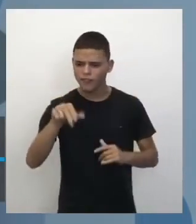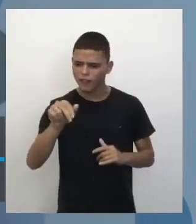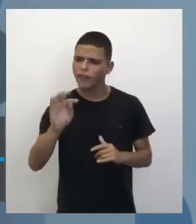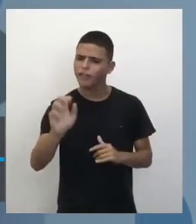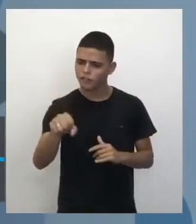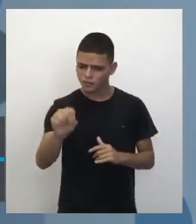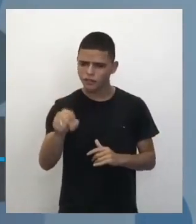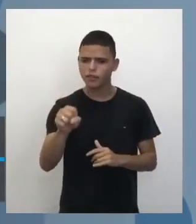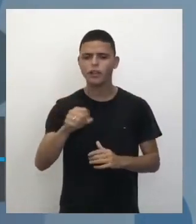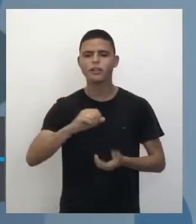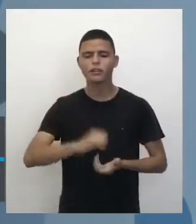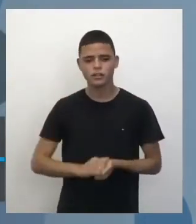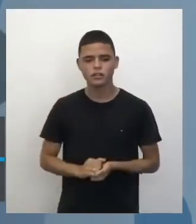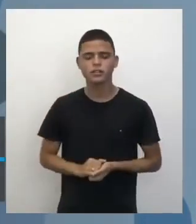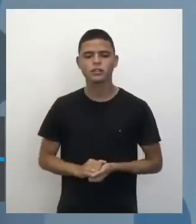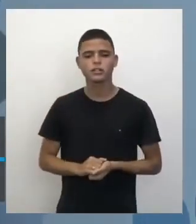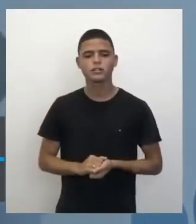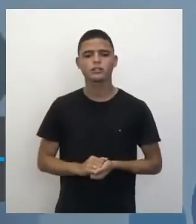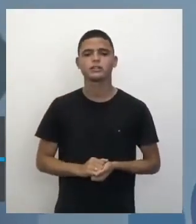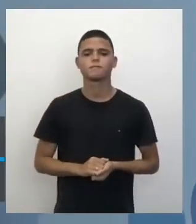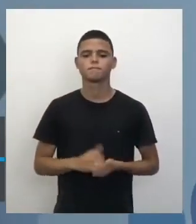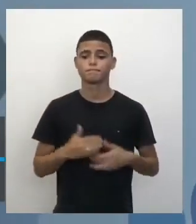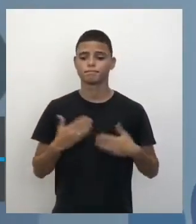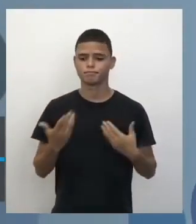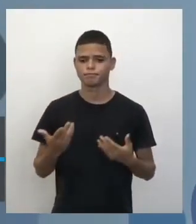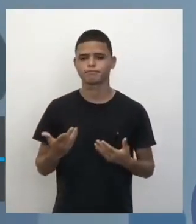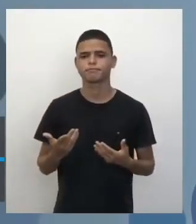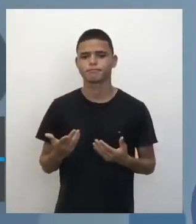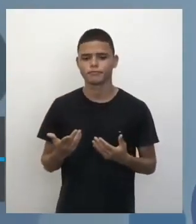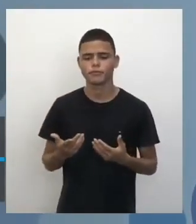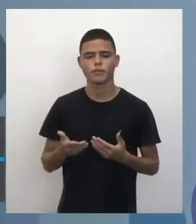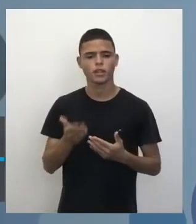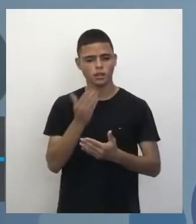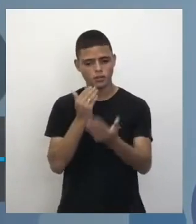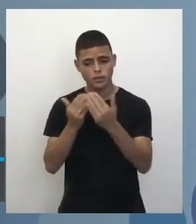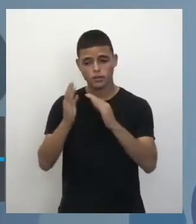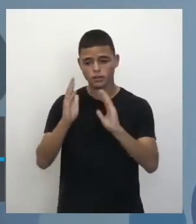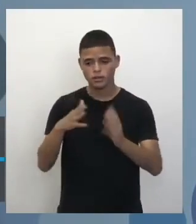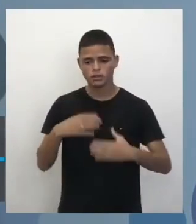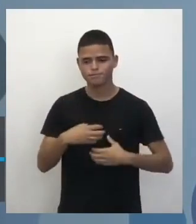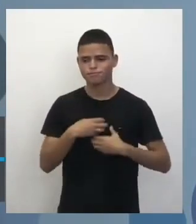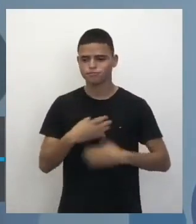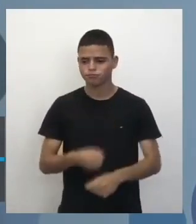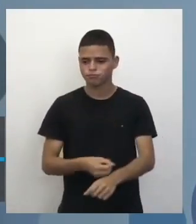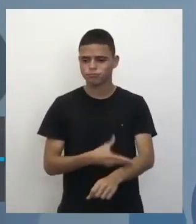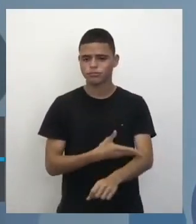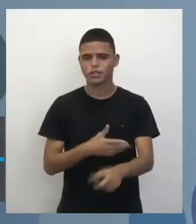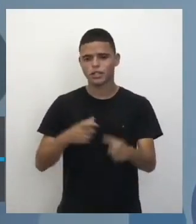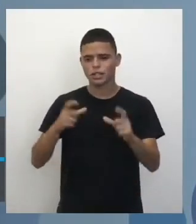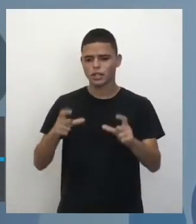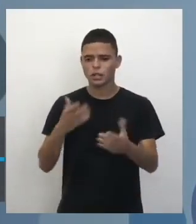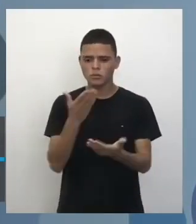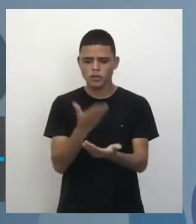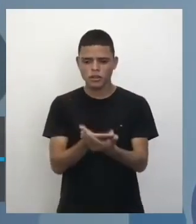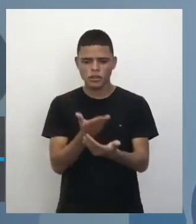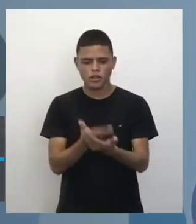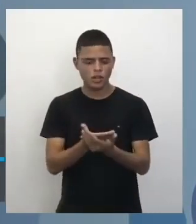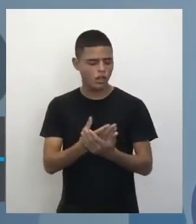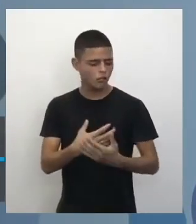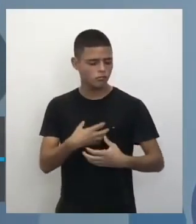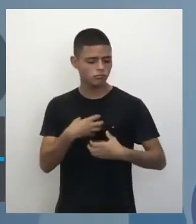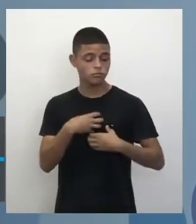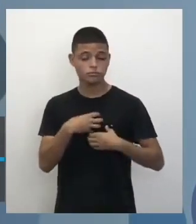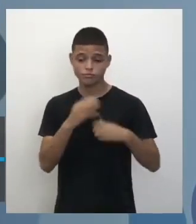Titãs, mas Ira me lembra mais. Gente, olha só. Então, conversando sobre o espaço e o sentir. É uma aula hoje bem sensível, bem delicada, falando